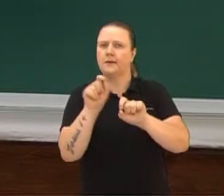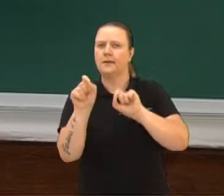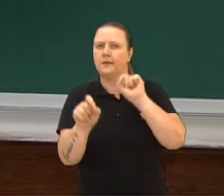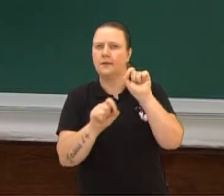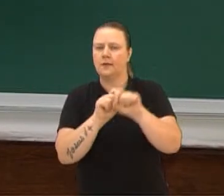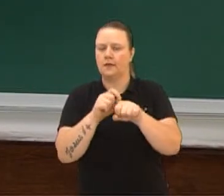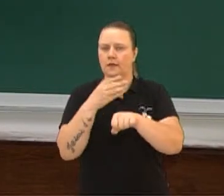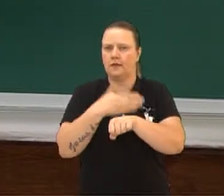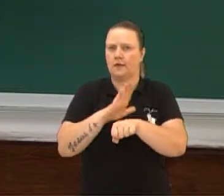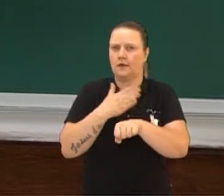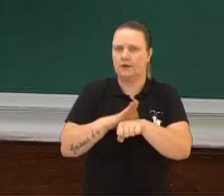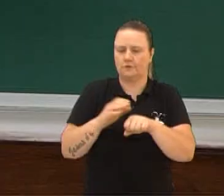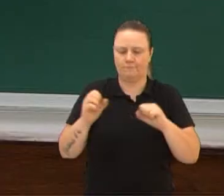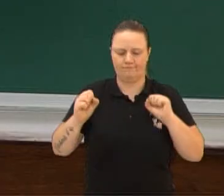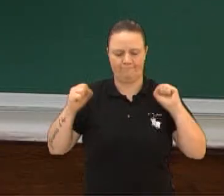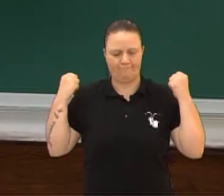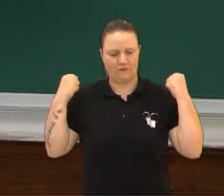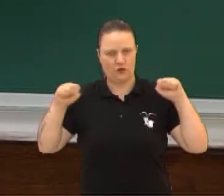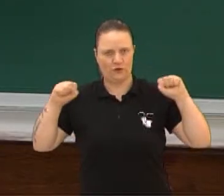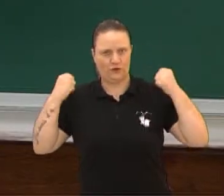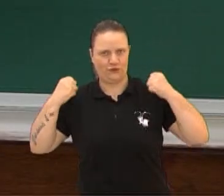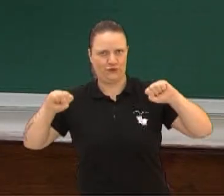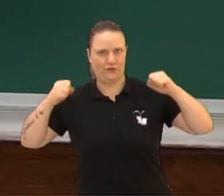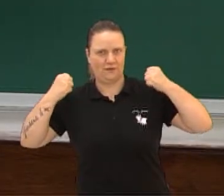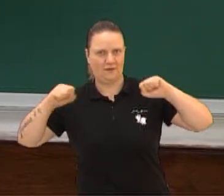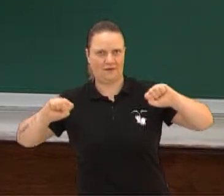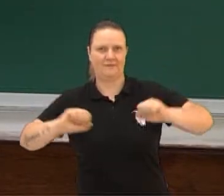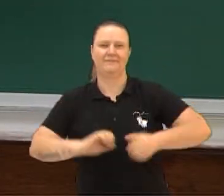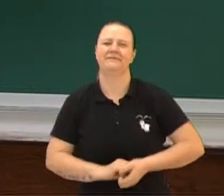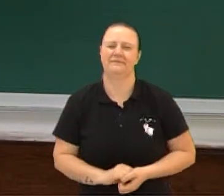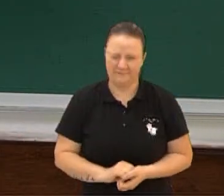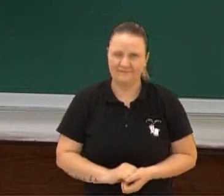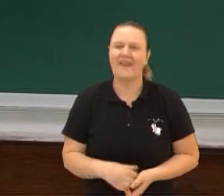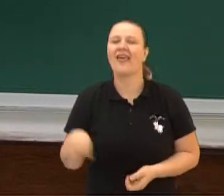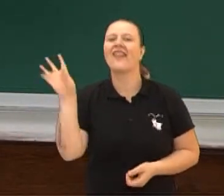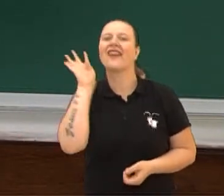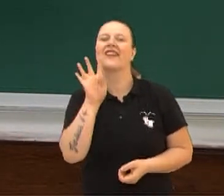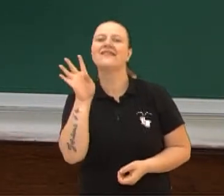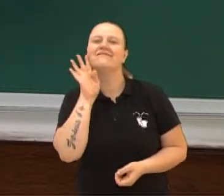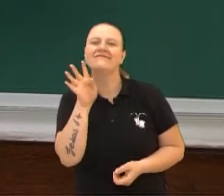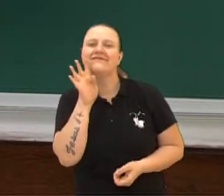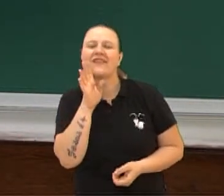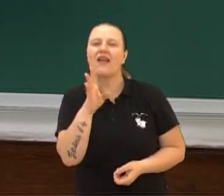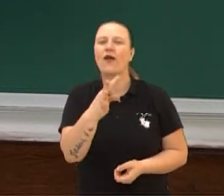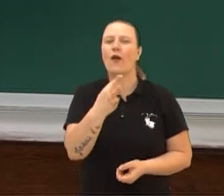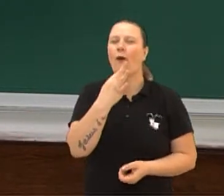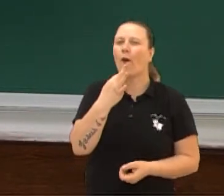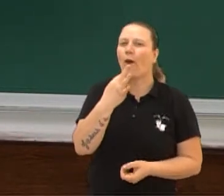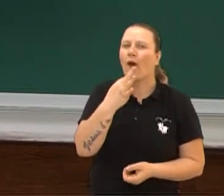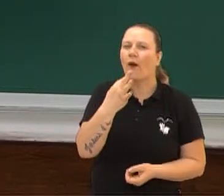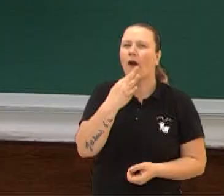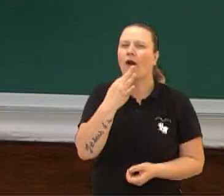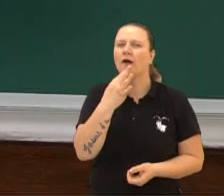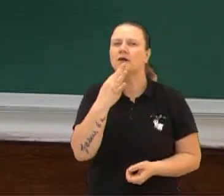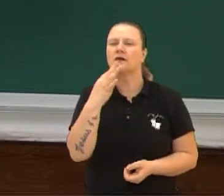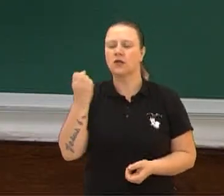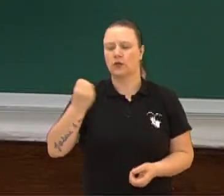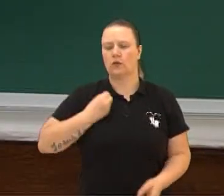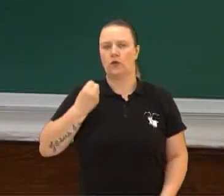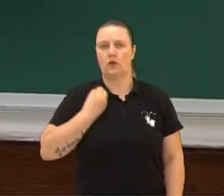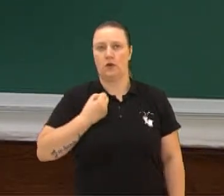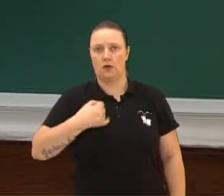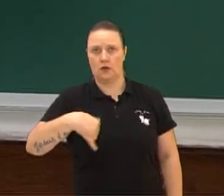numa atividade física, tá bom? Então, que legal, né, a gente conhecer esse número